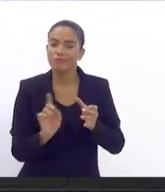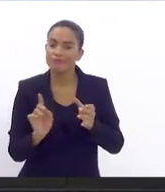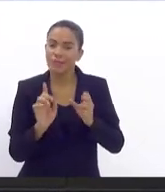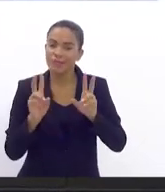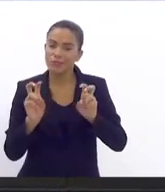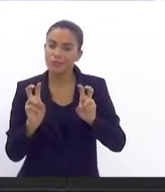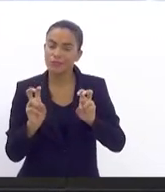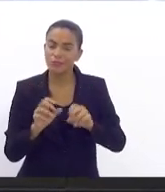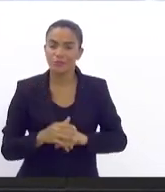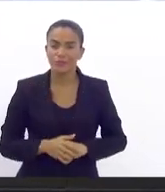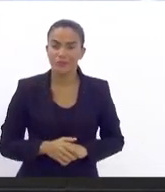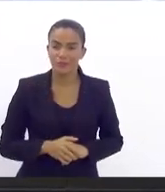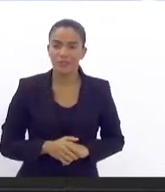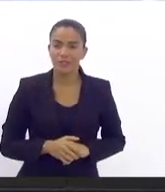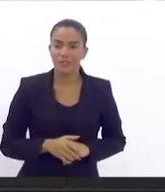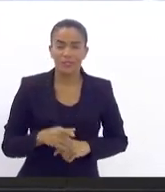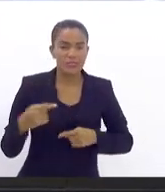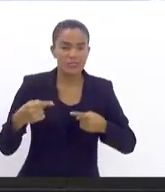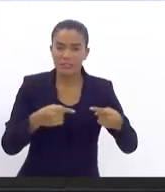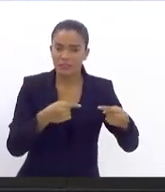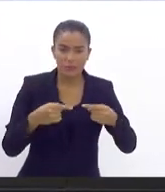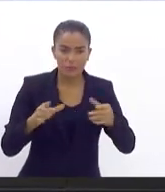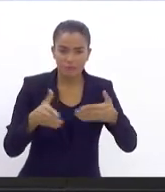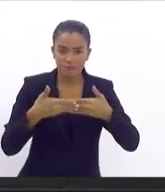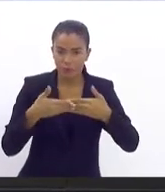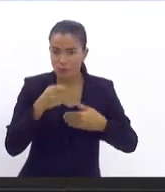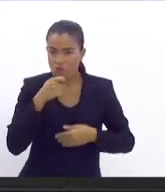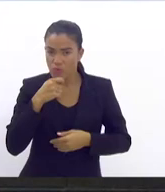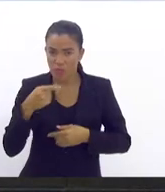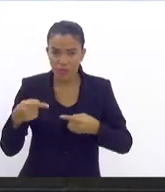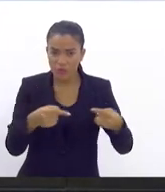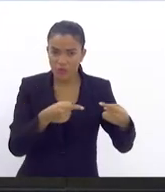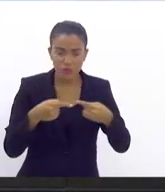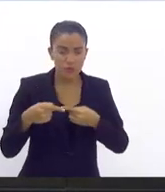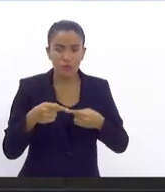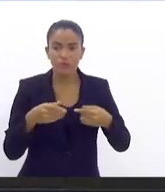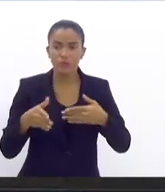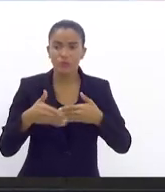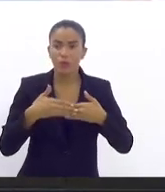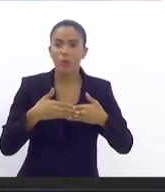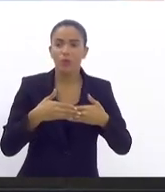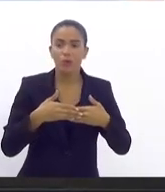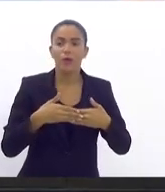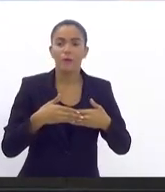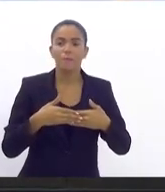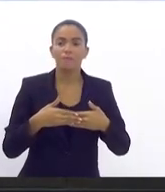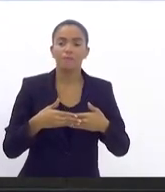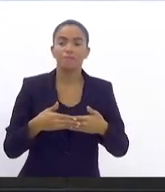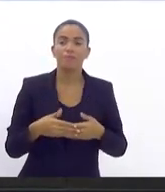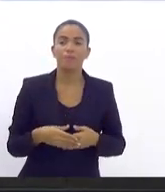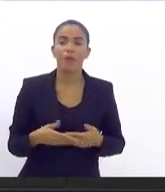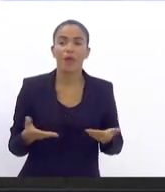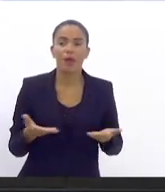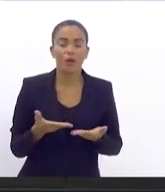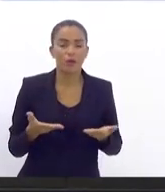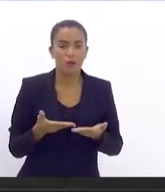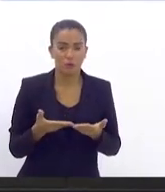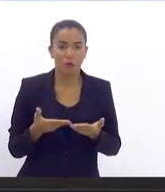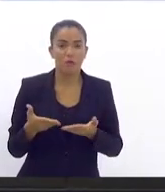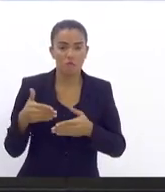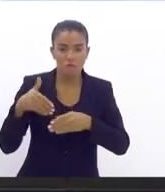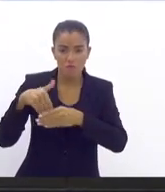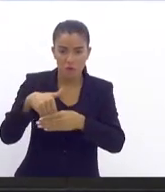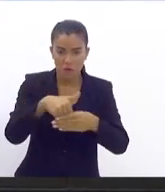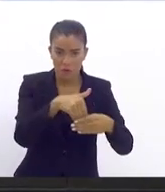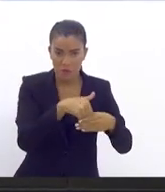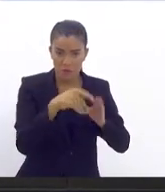justamente. Encerrada a discussão, não havendo quem queira discutir, encerrada a discussão, vou botar em votação